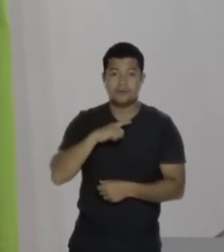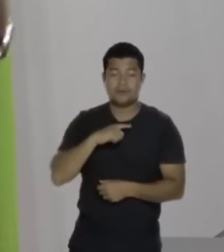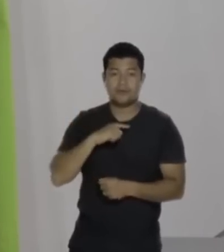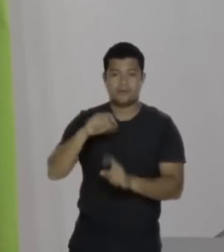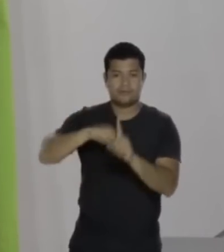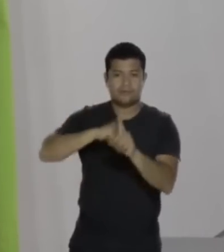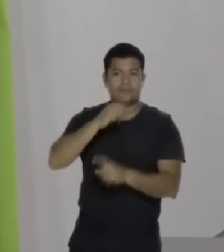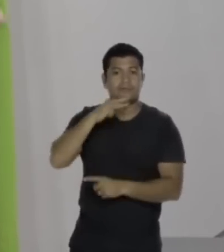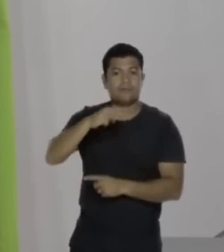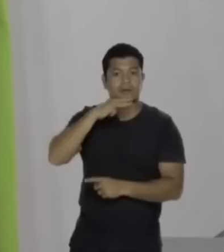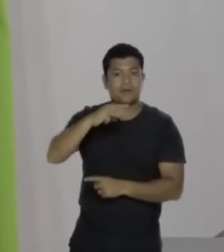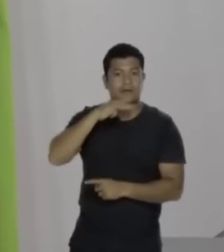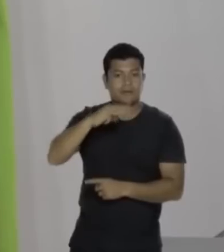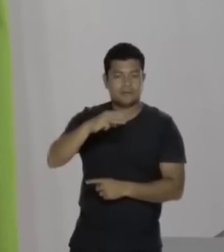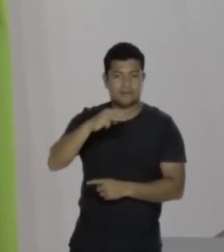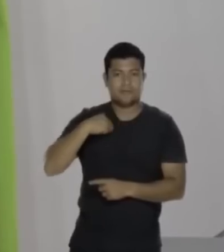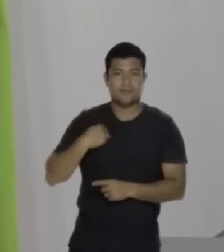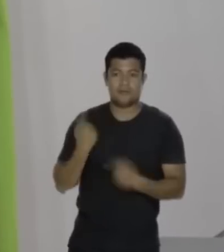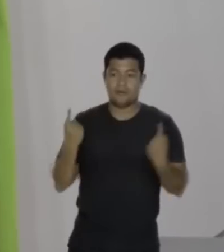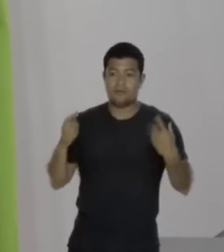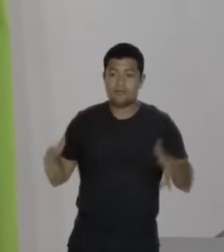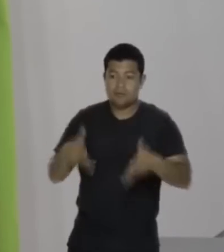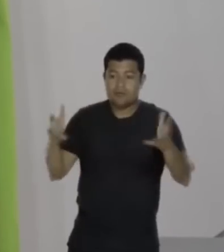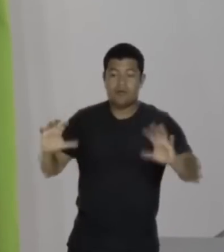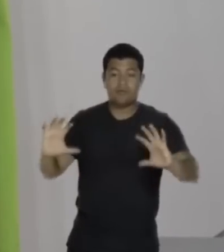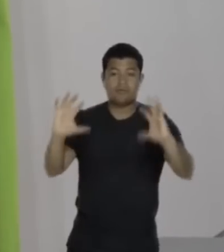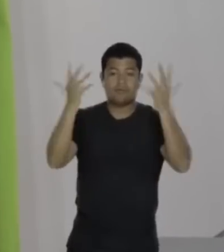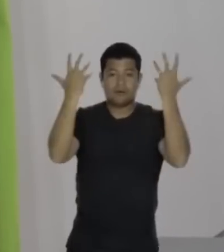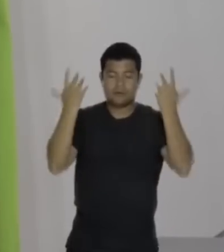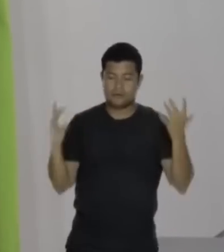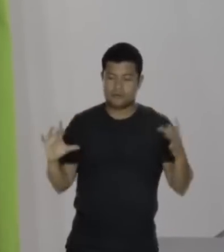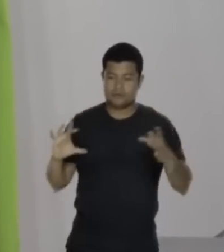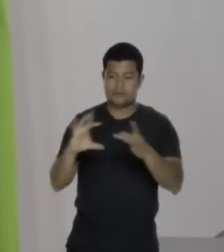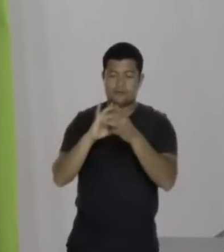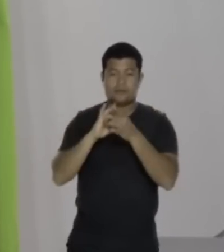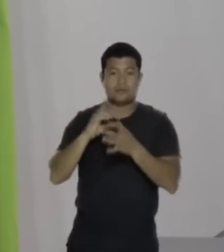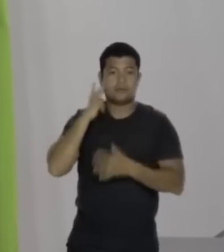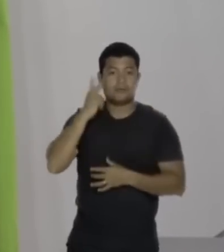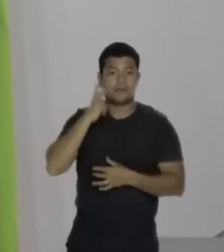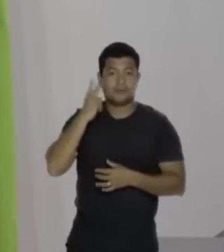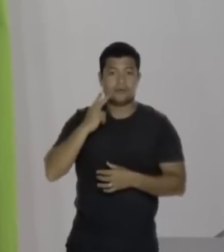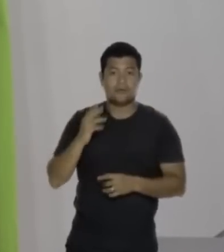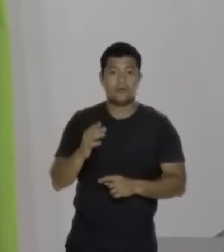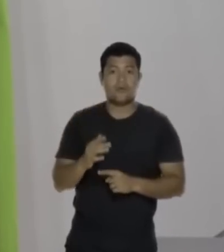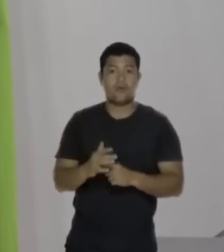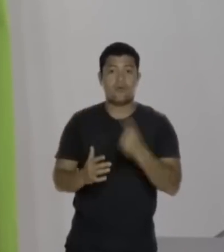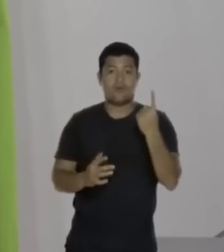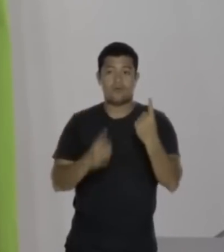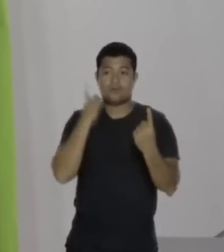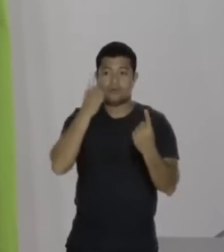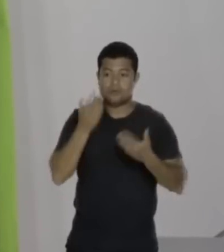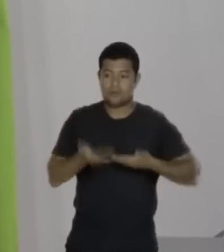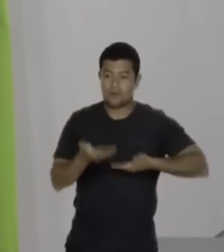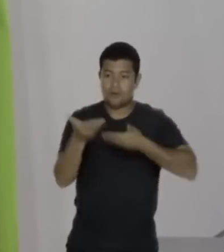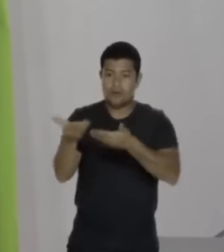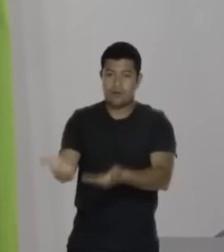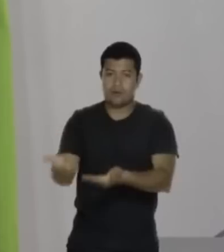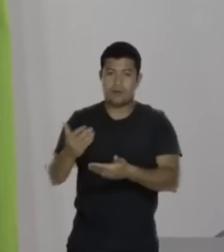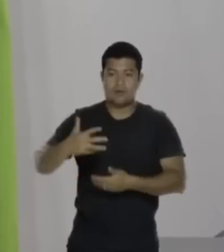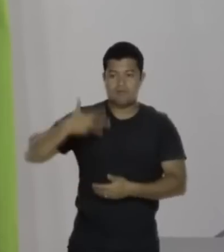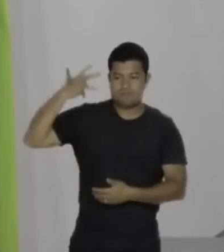sua festa, né? A festa da União de Vereadores, compartilhar conhecimento, e uma das nossas deputadas foi convidada a